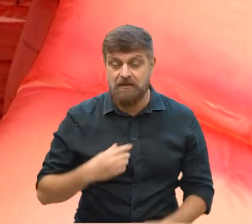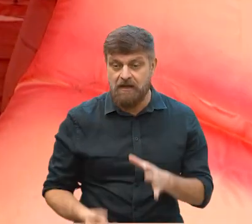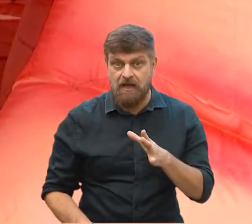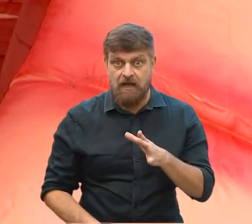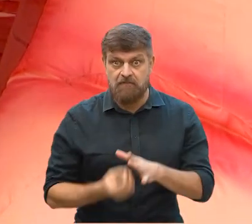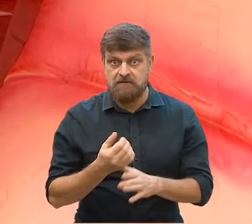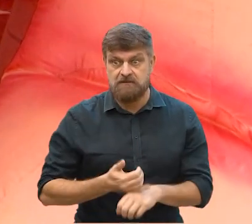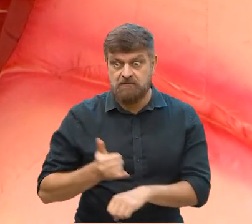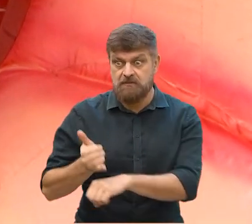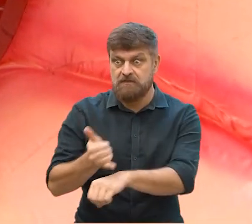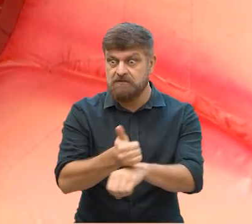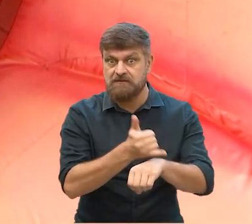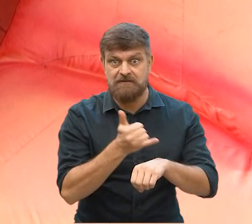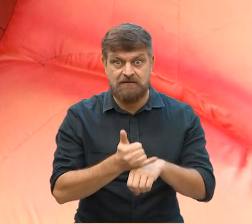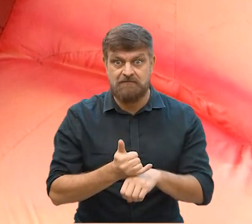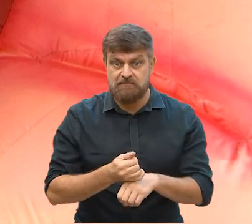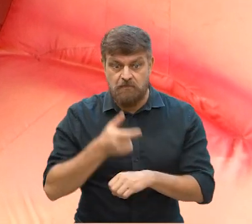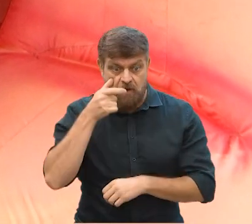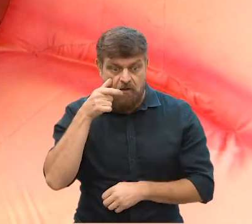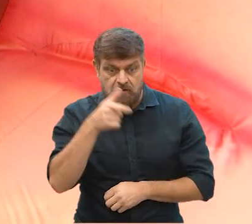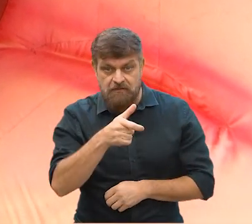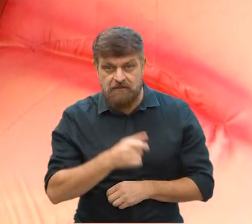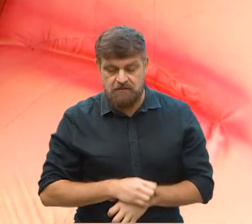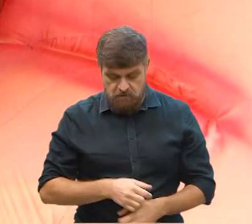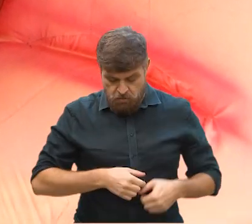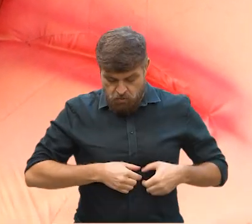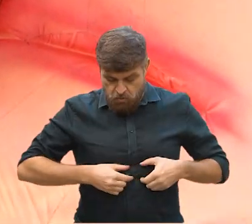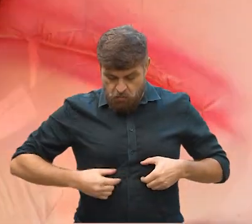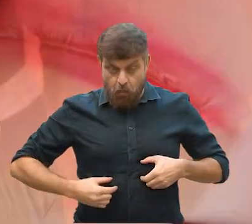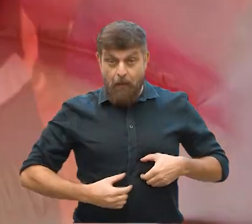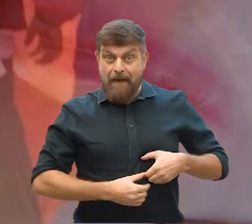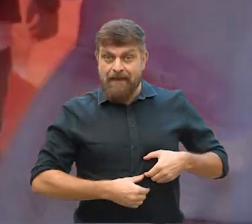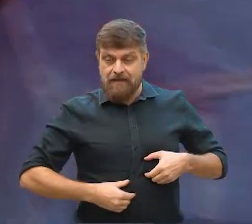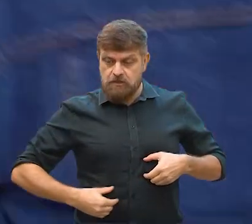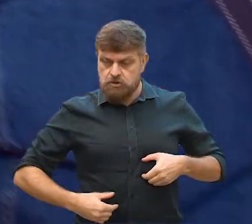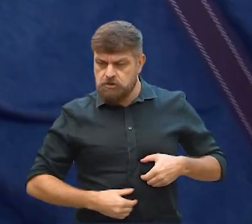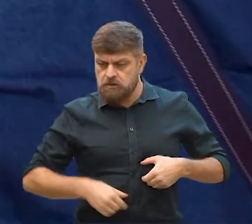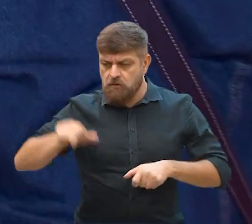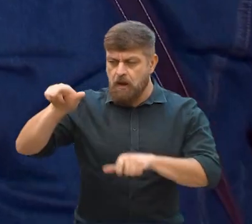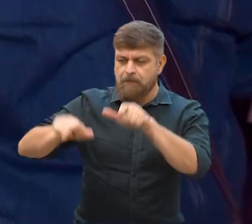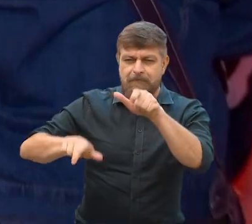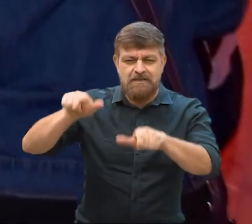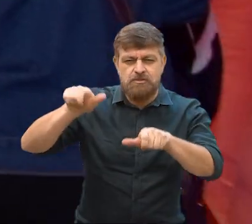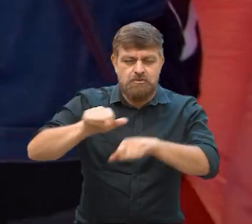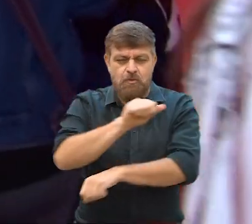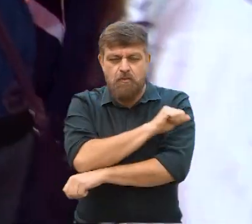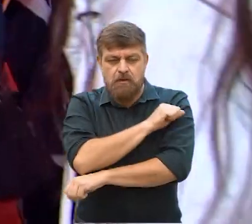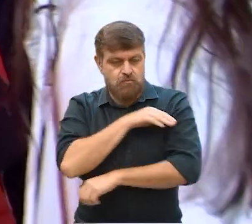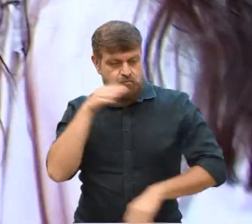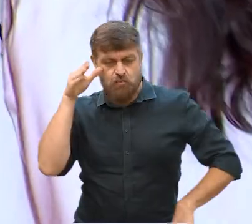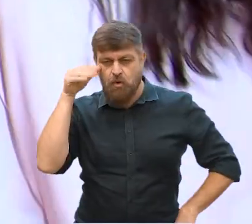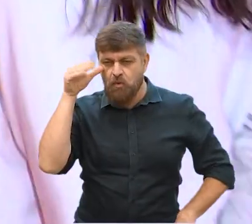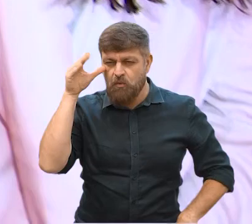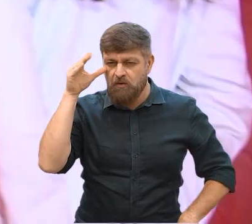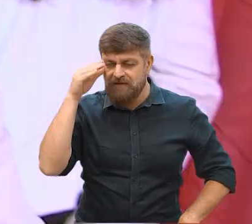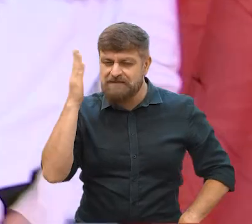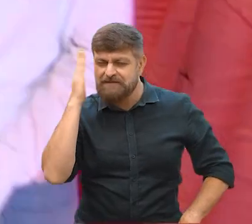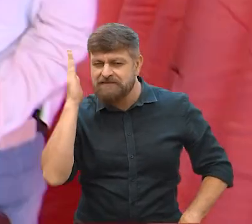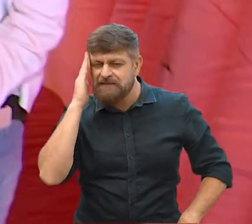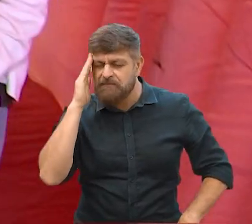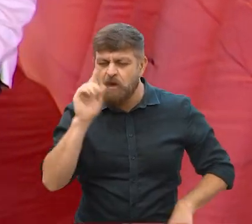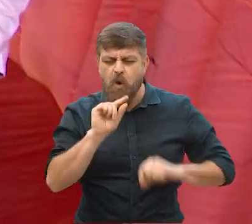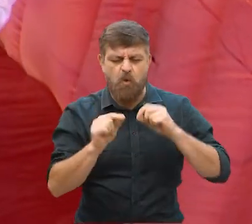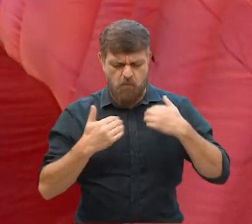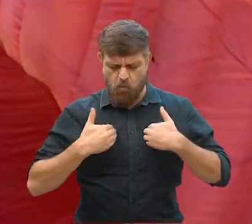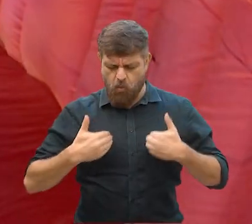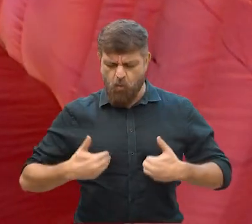interessante de um intestino, onde alunos ou pessoas que tivessem a curiosidade de aprender um pouco mais